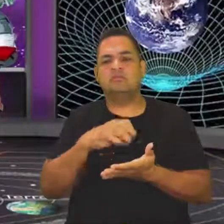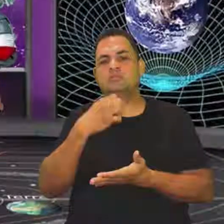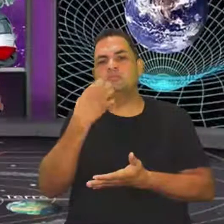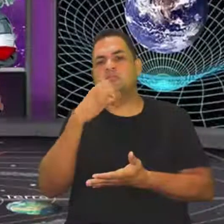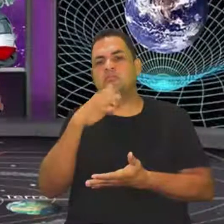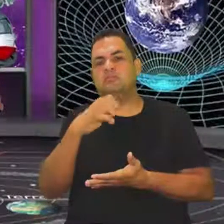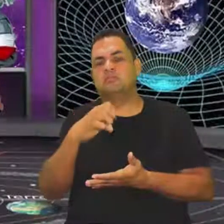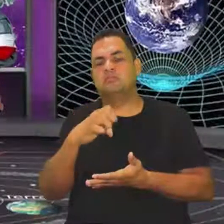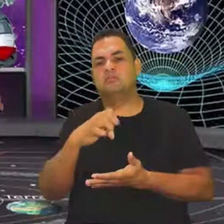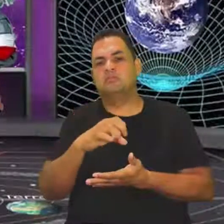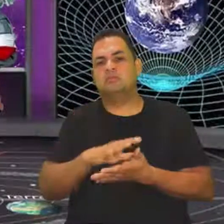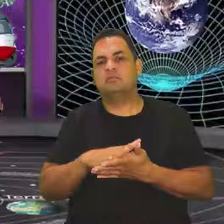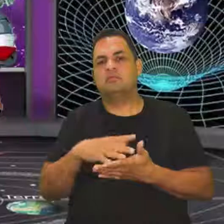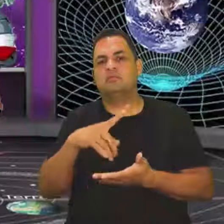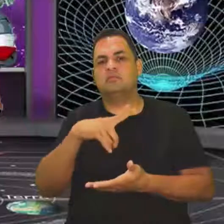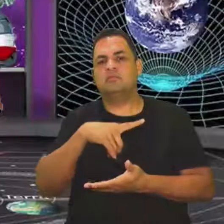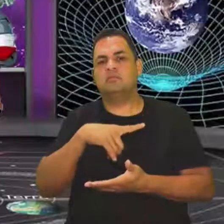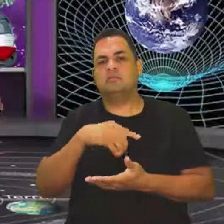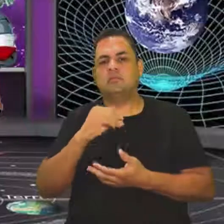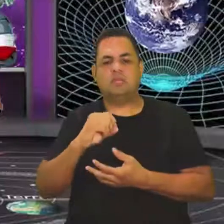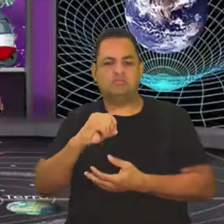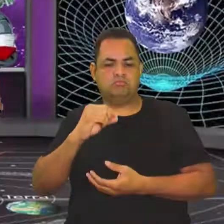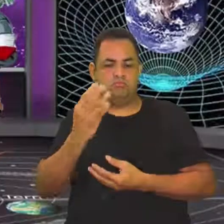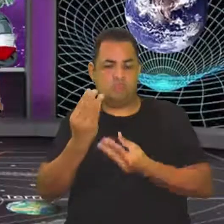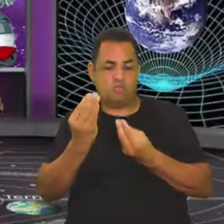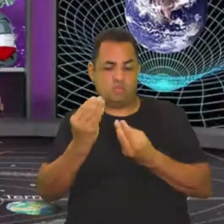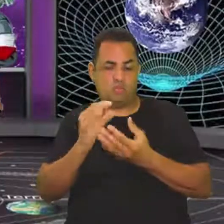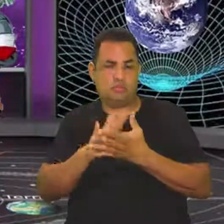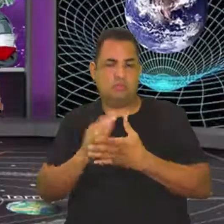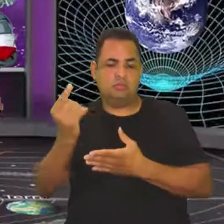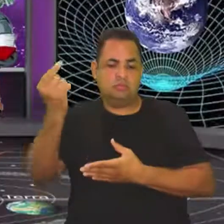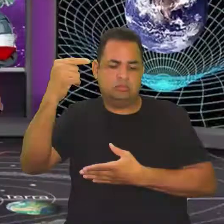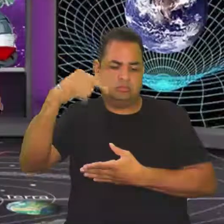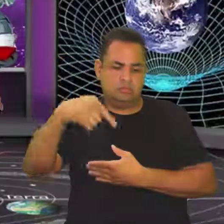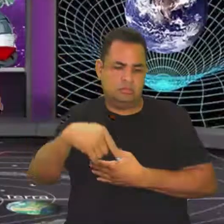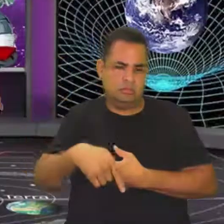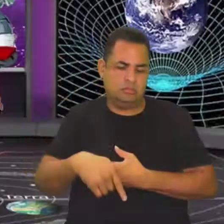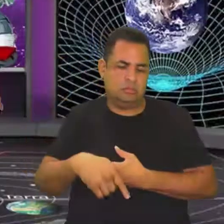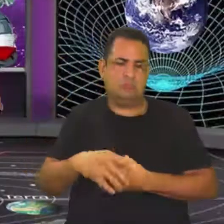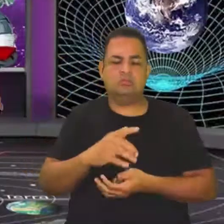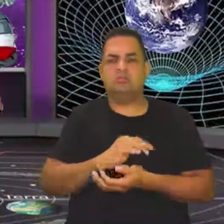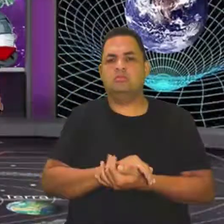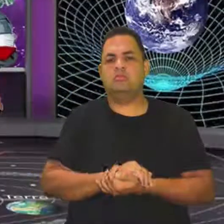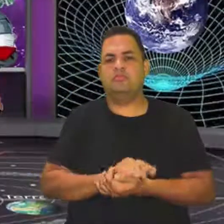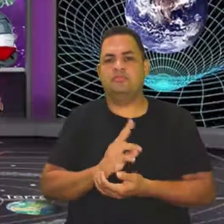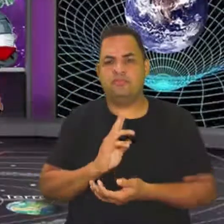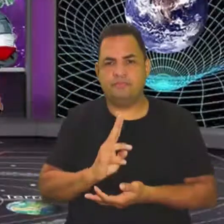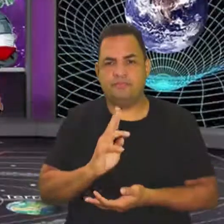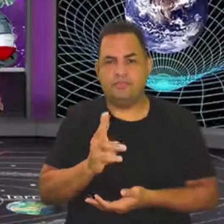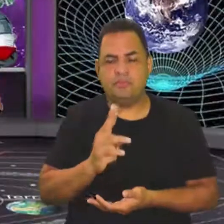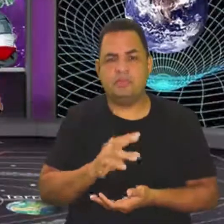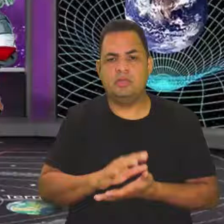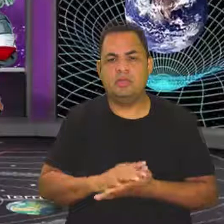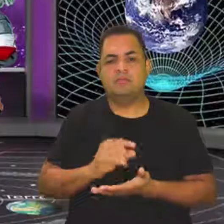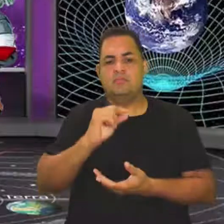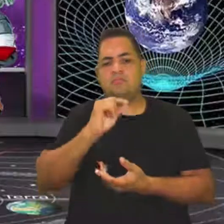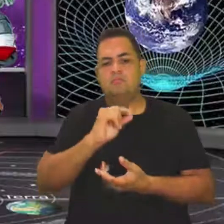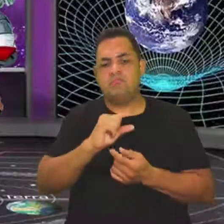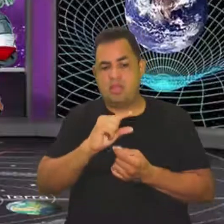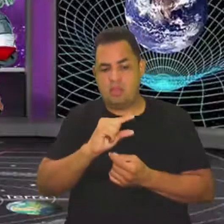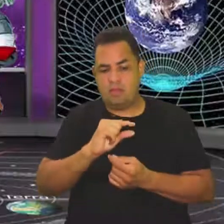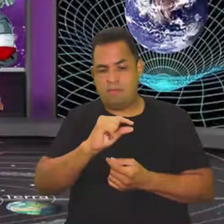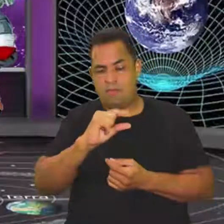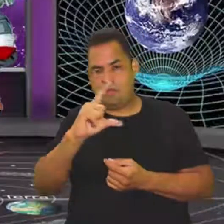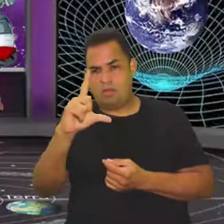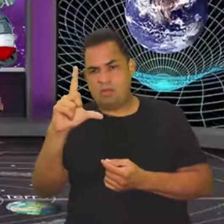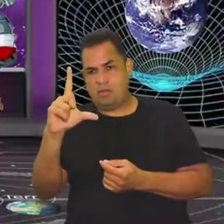para o corpo. Como ele está em excesso no corpo, ele desce para a Terra, certo? Sempre do menor para o maior. Menor